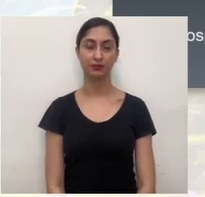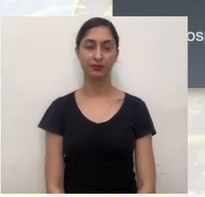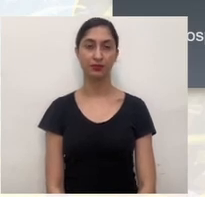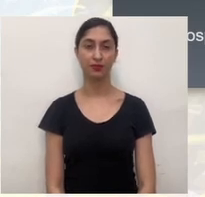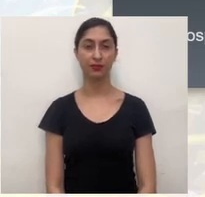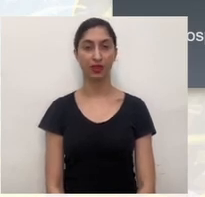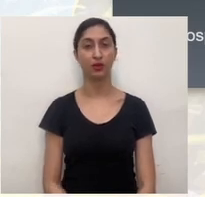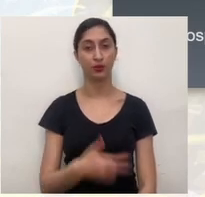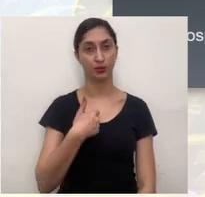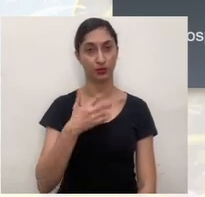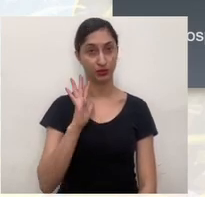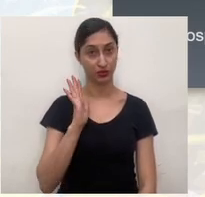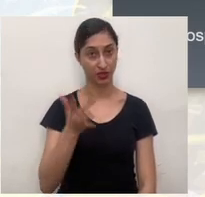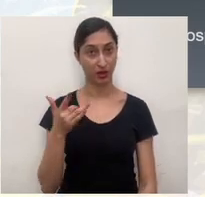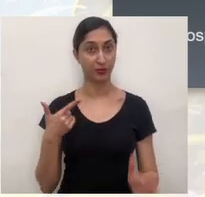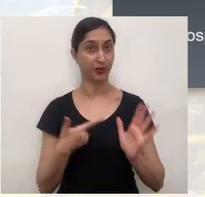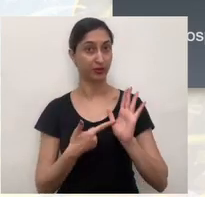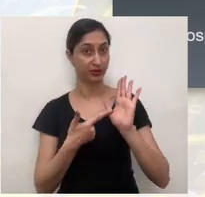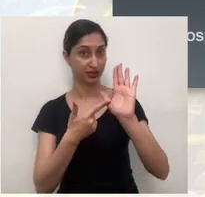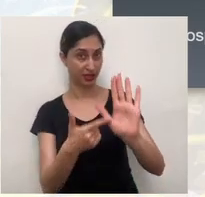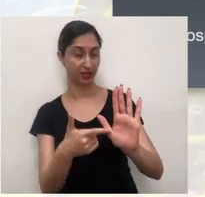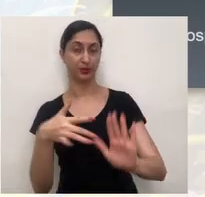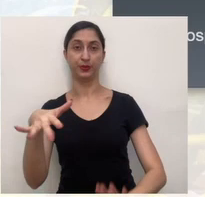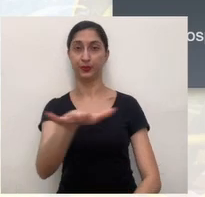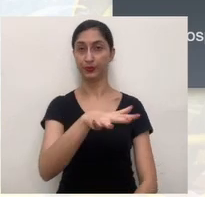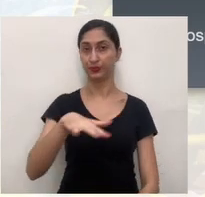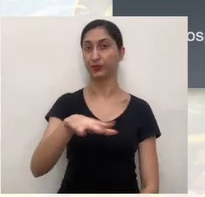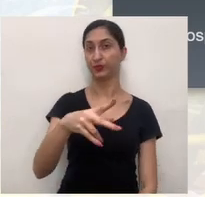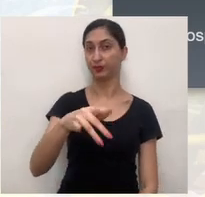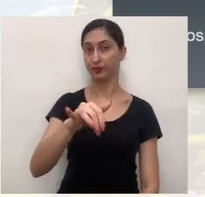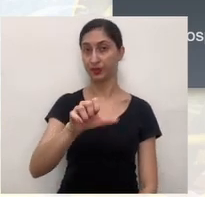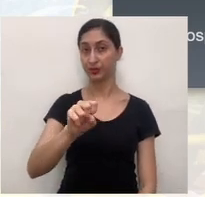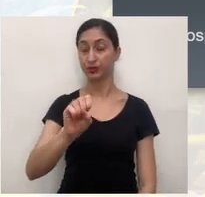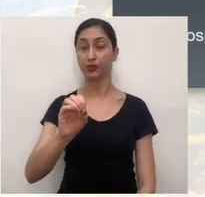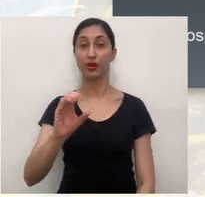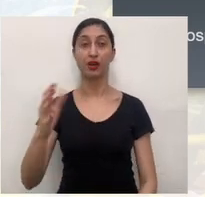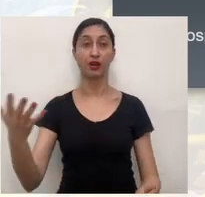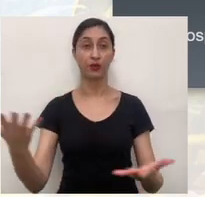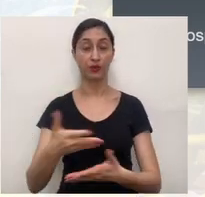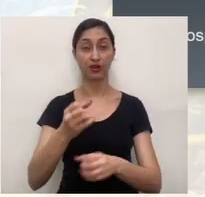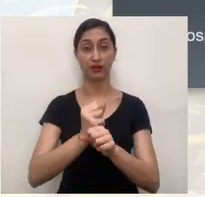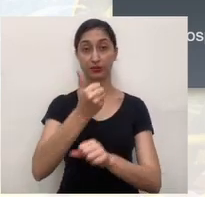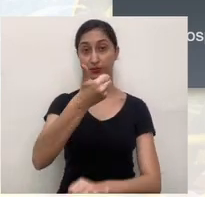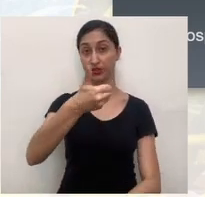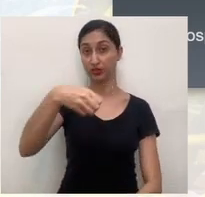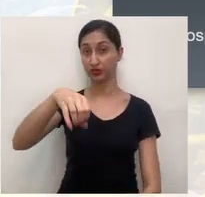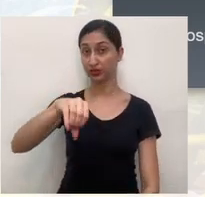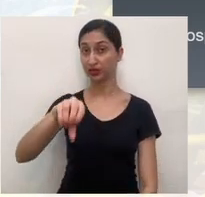Eu mostrei o grande piso, e aqui, olha, já em 1954, uma